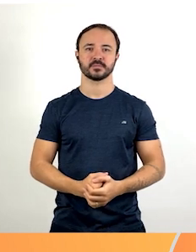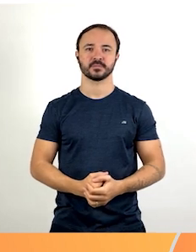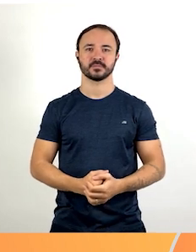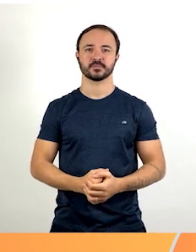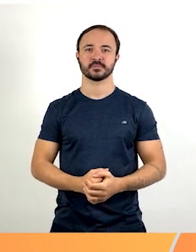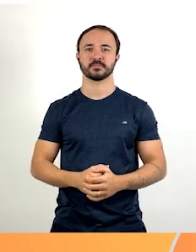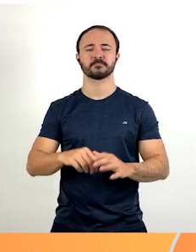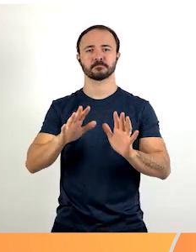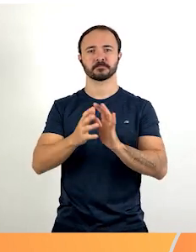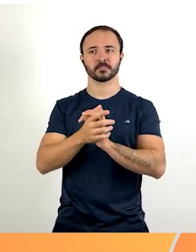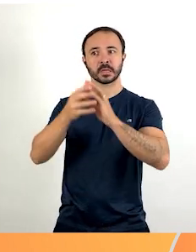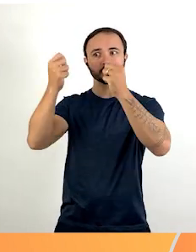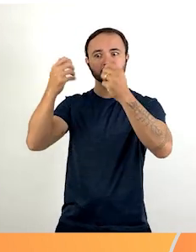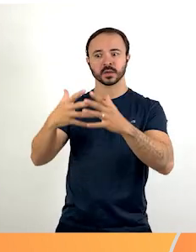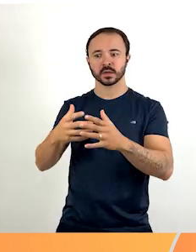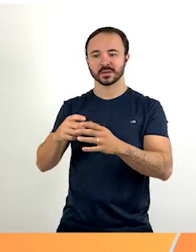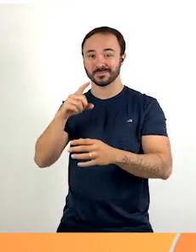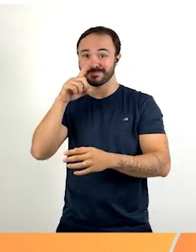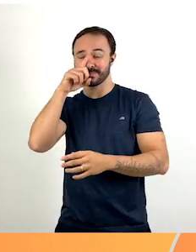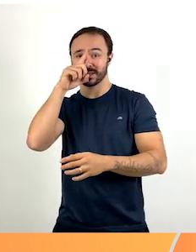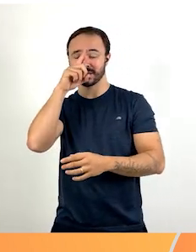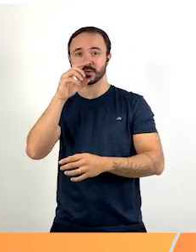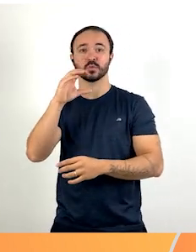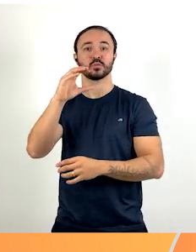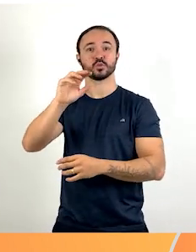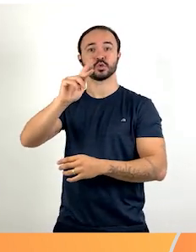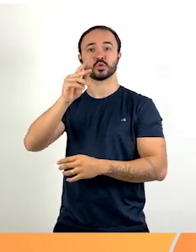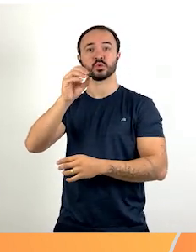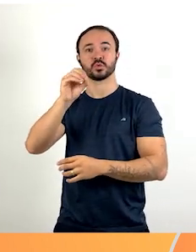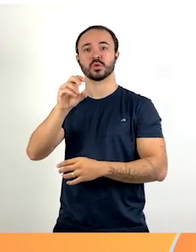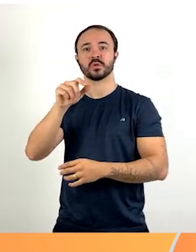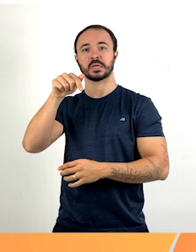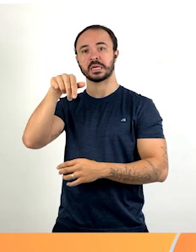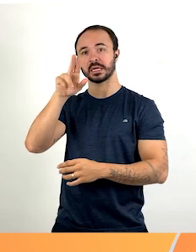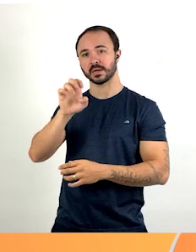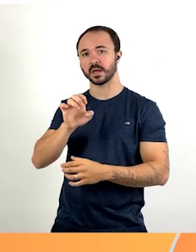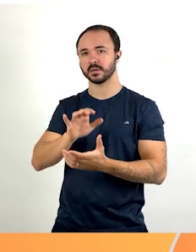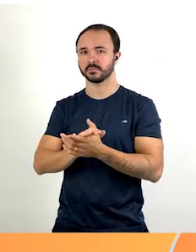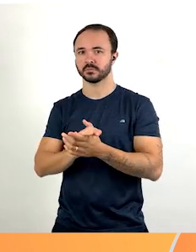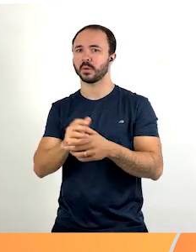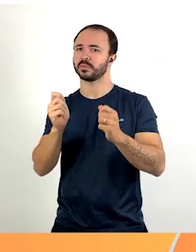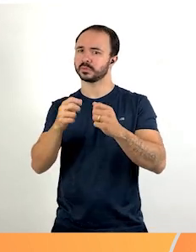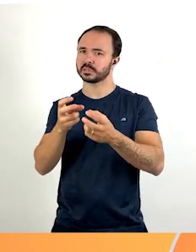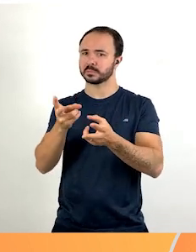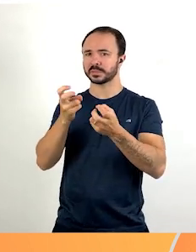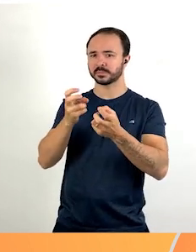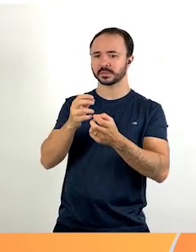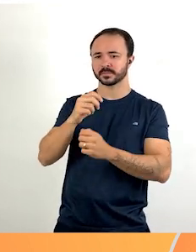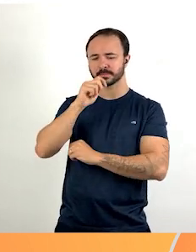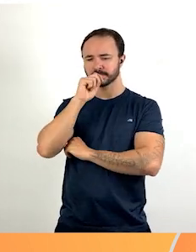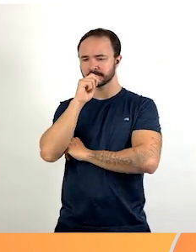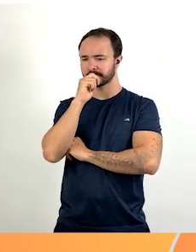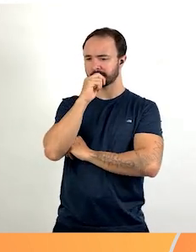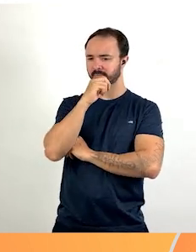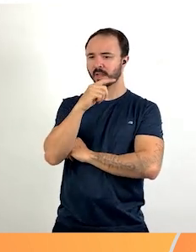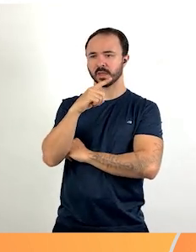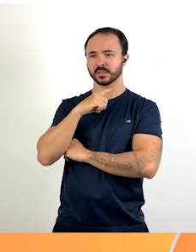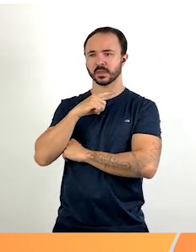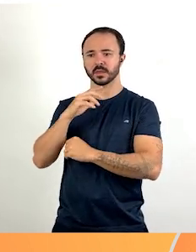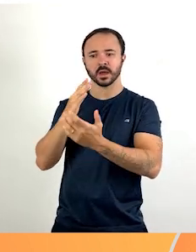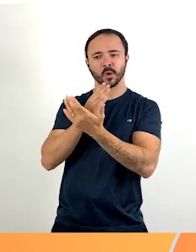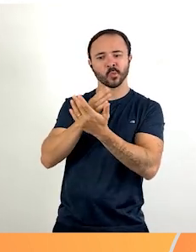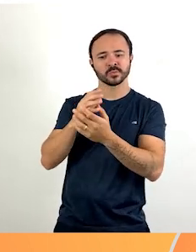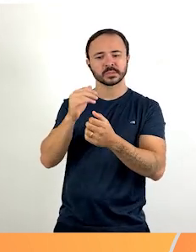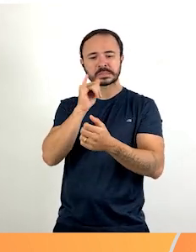Vamos falar sobre riscos de choque elétrico. Você pode perceber que em alguns casos há um choque muito profundo